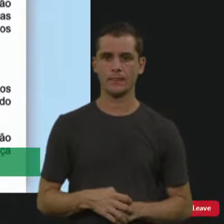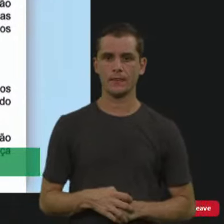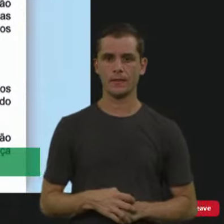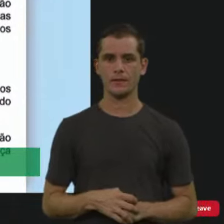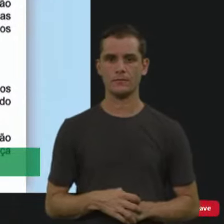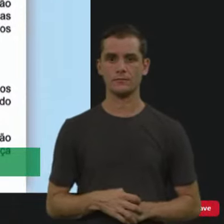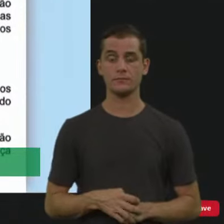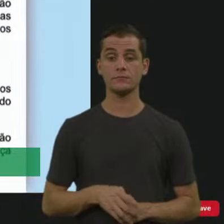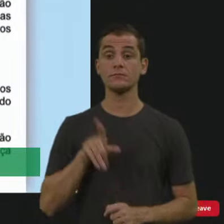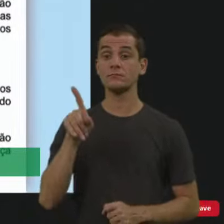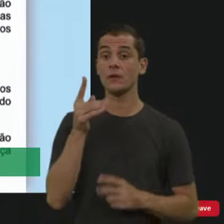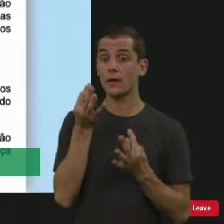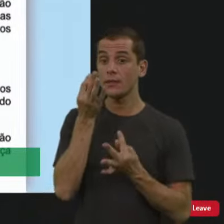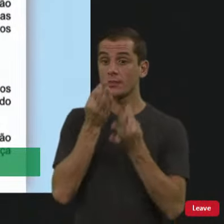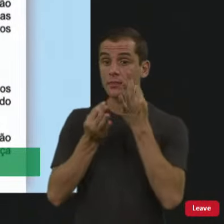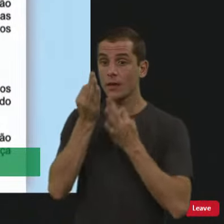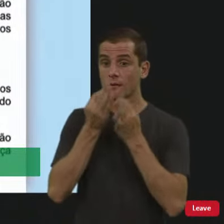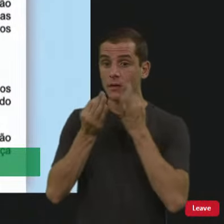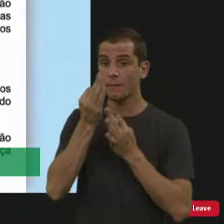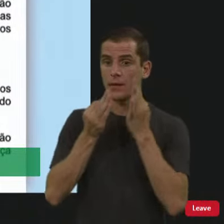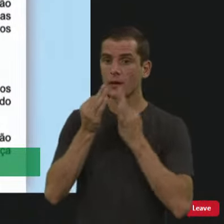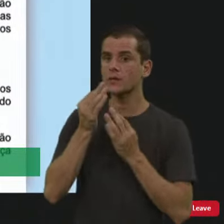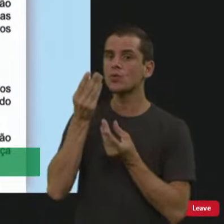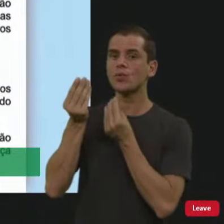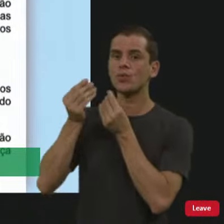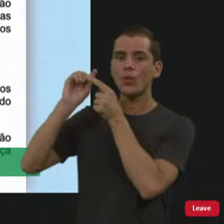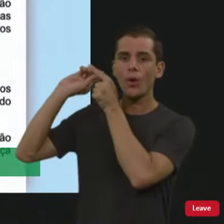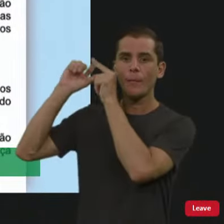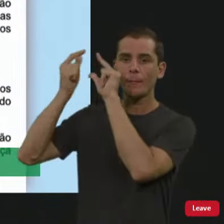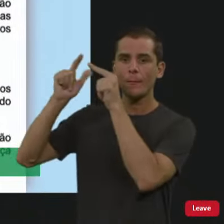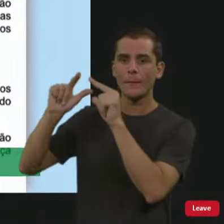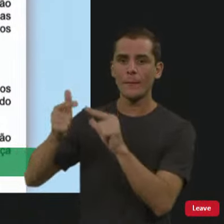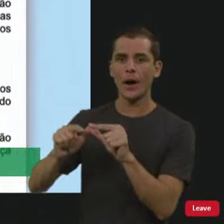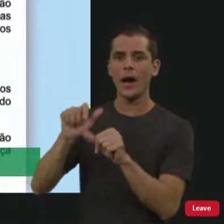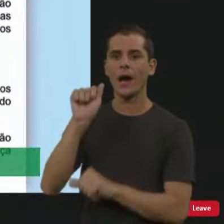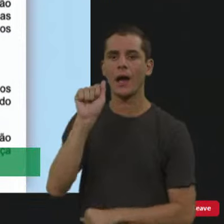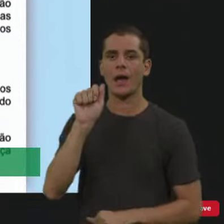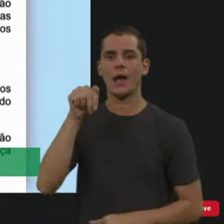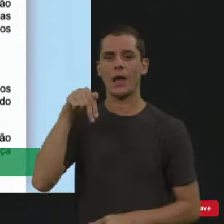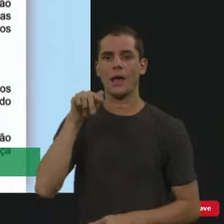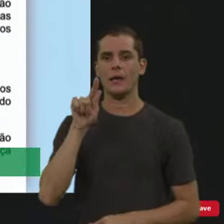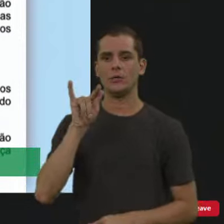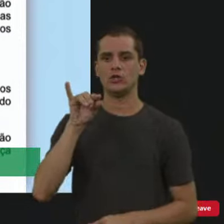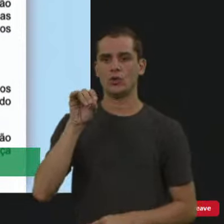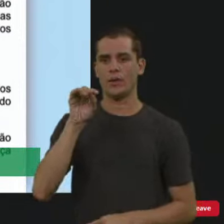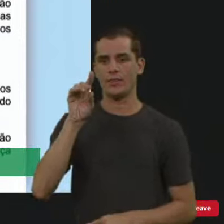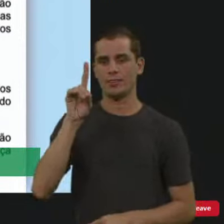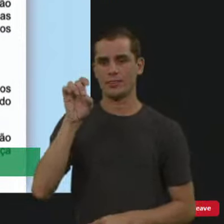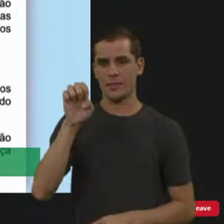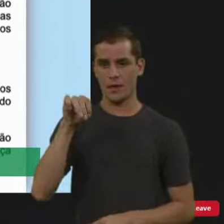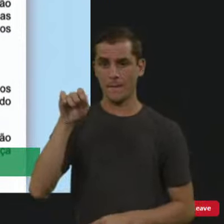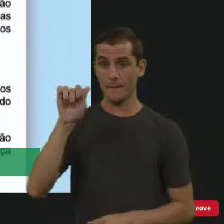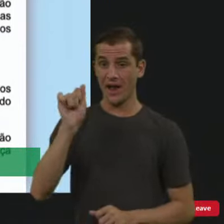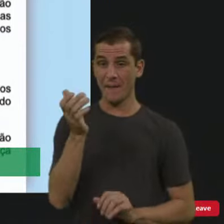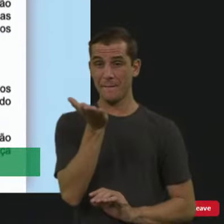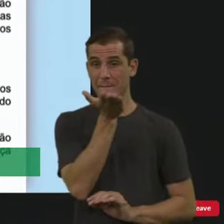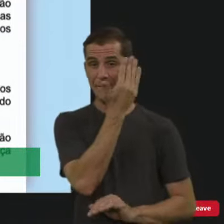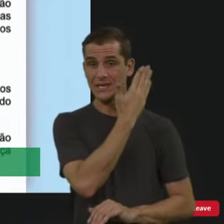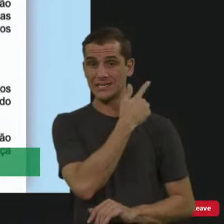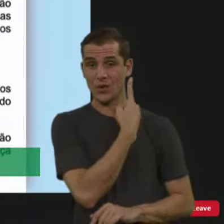O tratamento do angedema hereditário, ele está totalmente desatualizado. A última portaria que fala